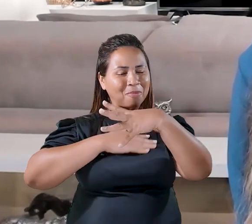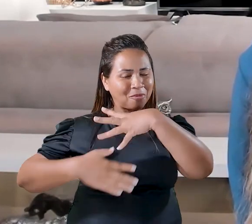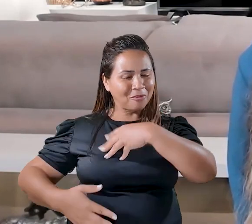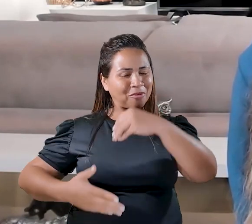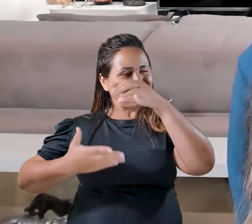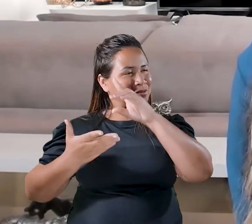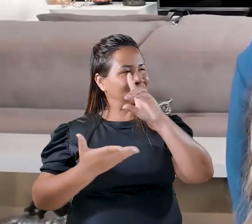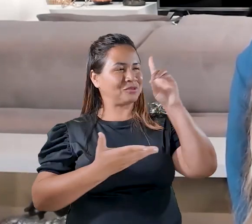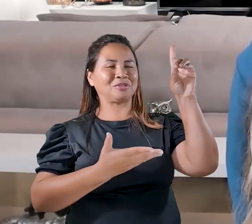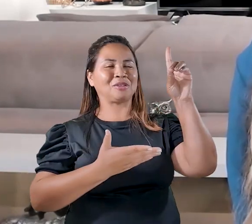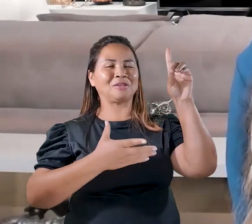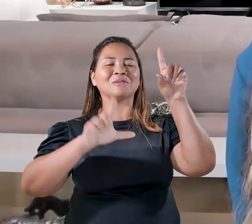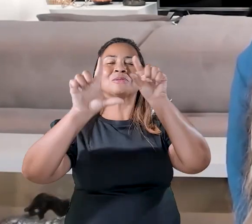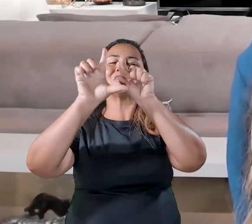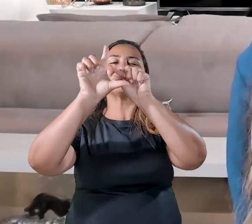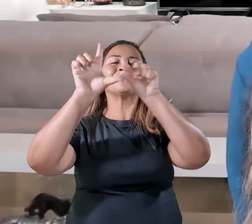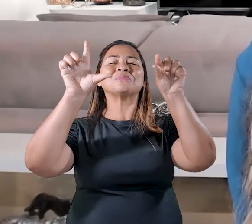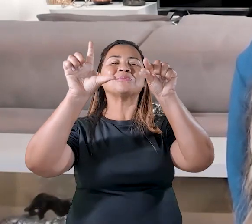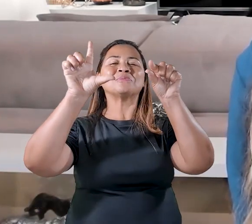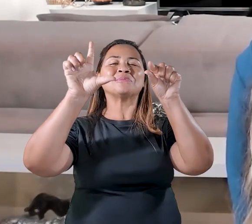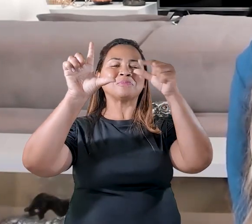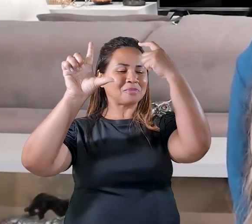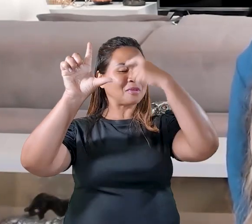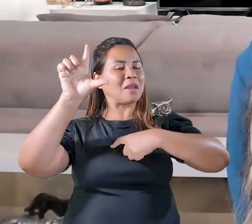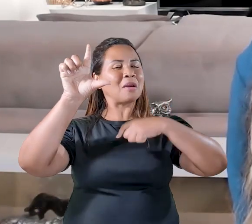Eu sou o eu sou.